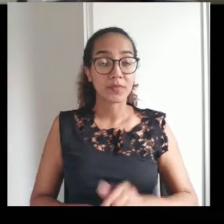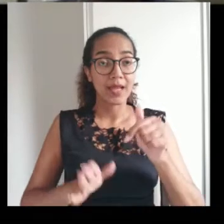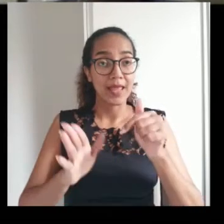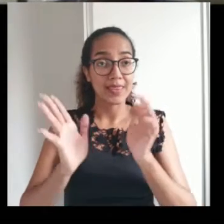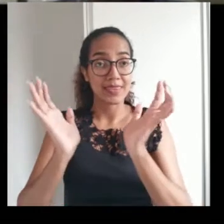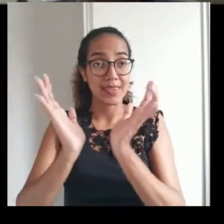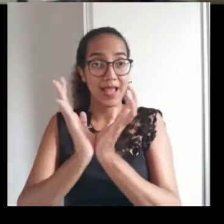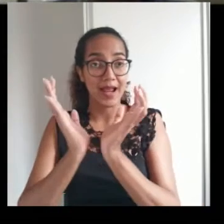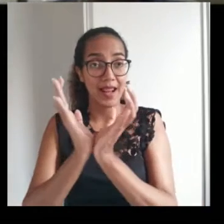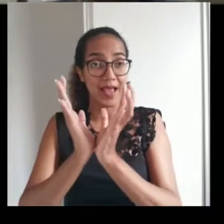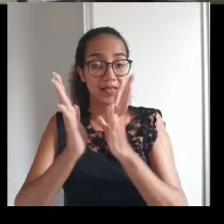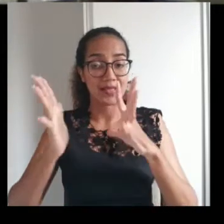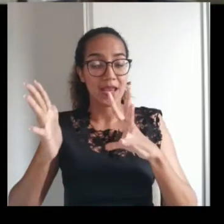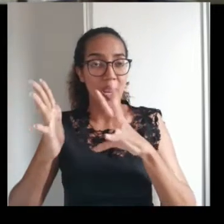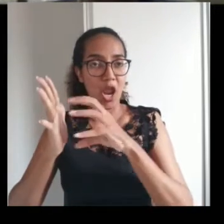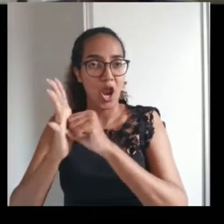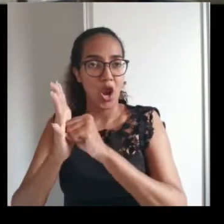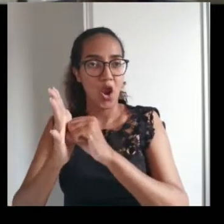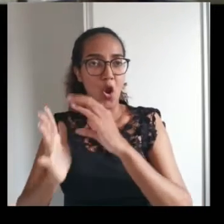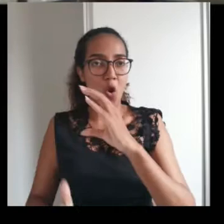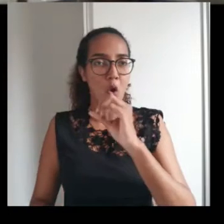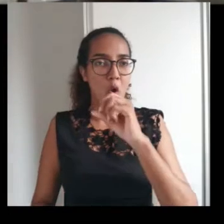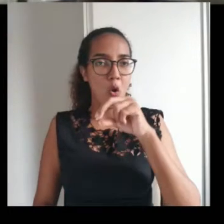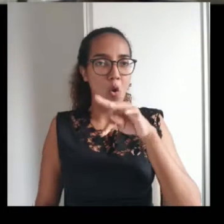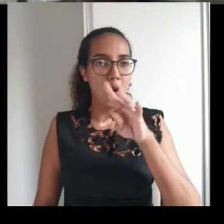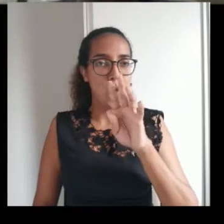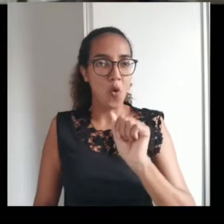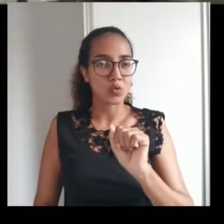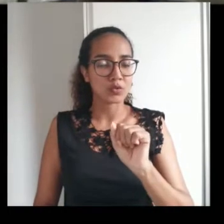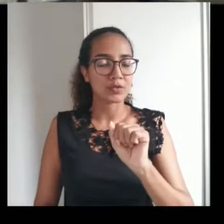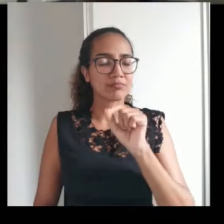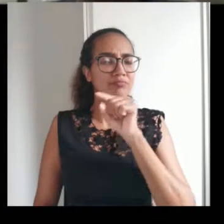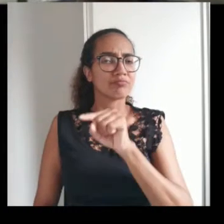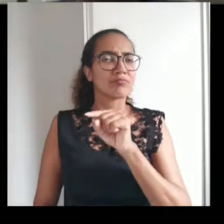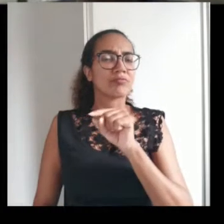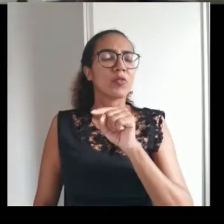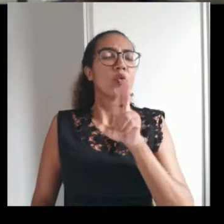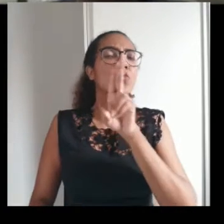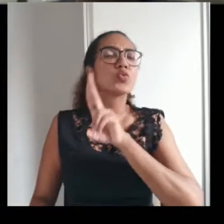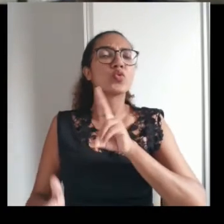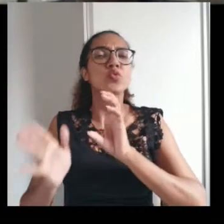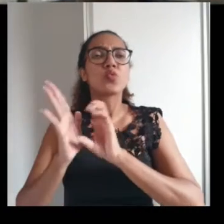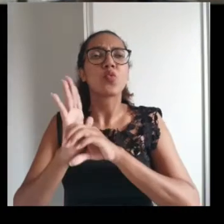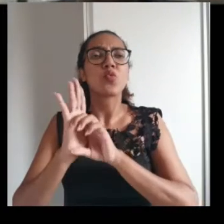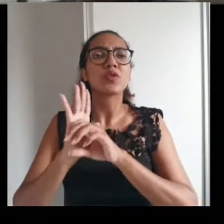seja, usando o conceito aí da classe conta, a gente vai poder